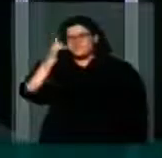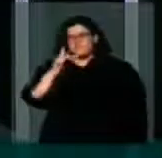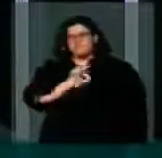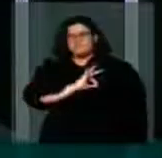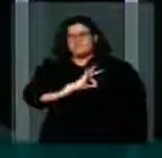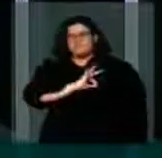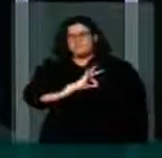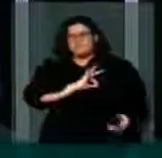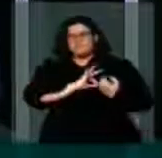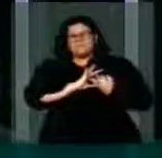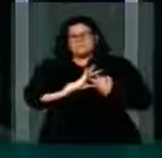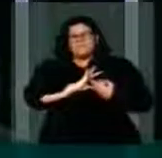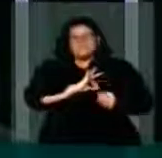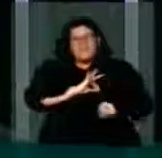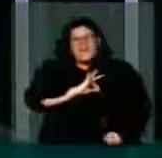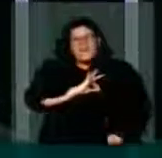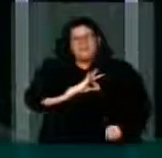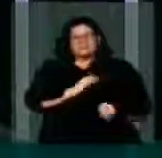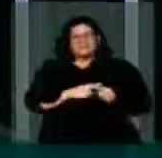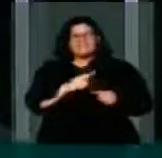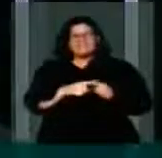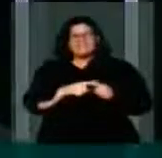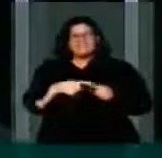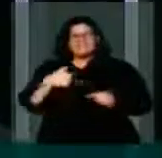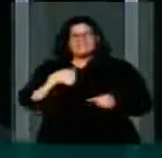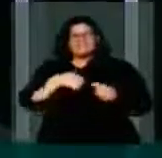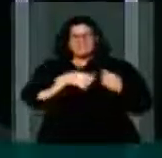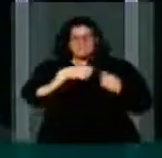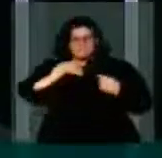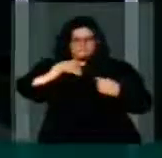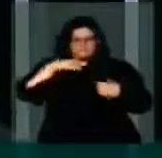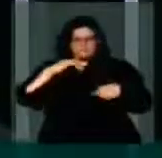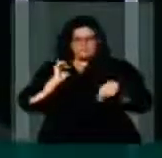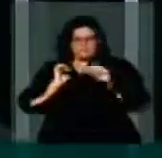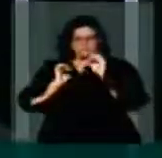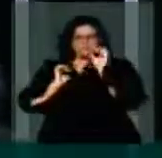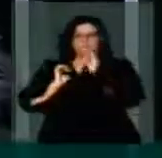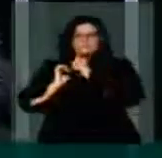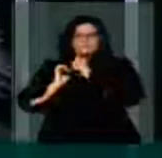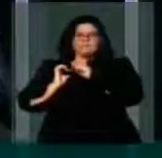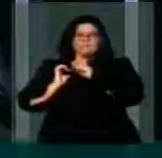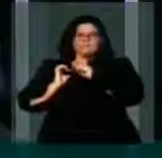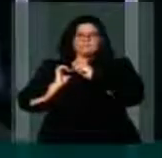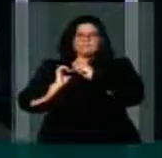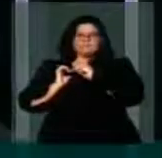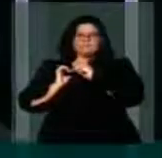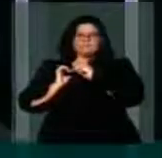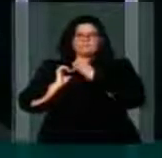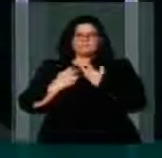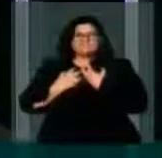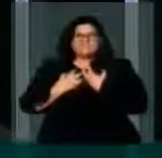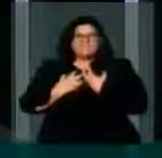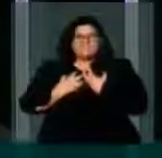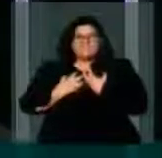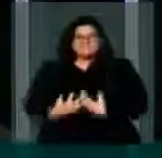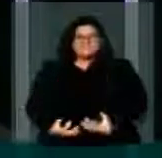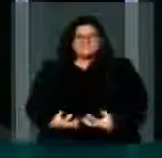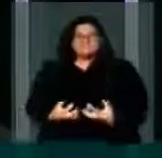peso desse bottom, né? Eu me lembro que quando eu coloquei o bottom na minha lapela, querido líder, eu senti o peso